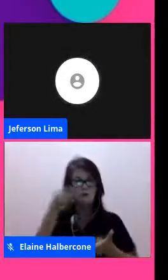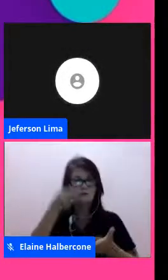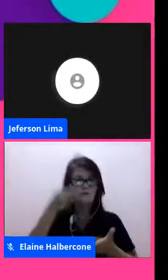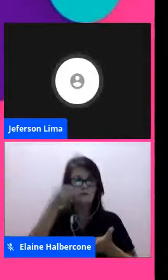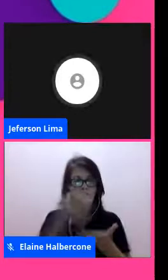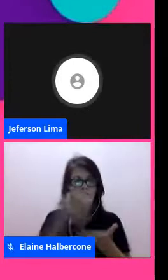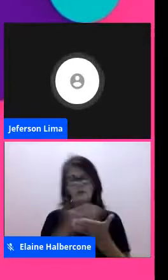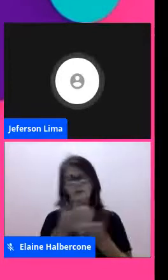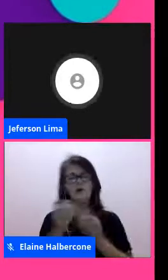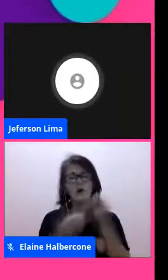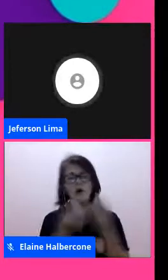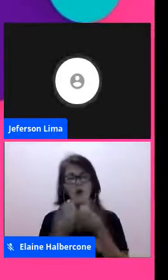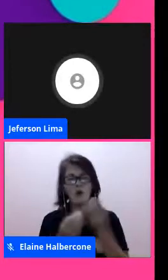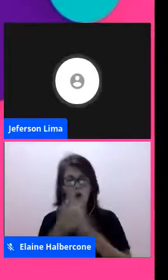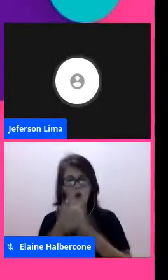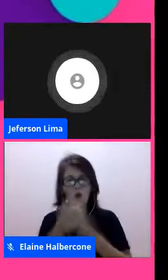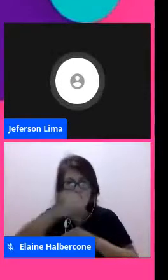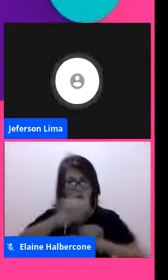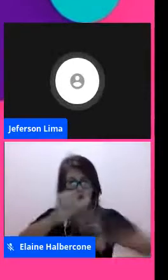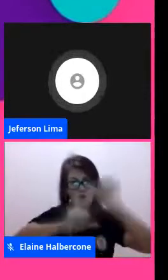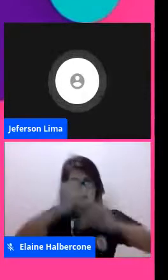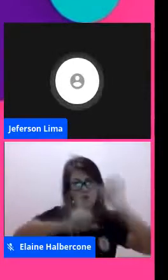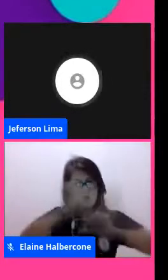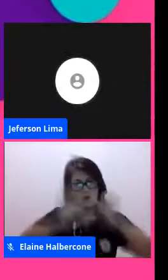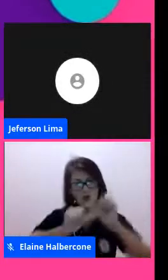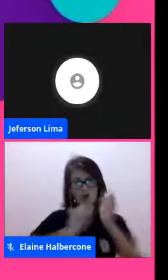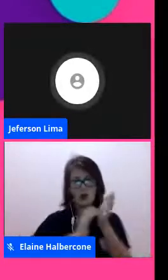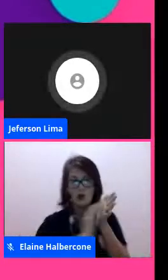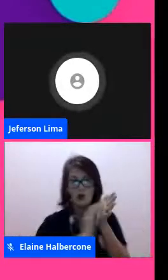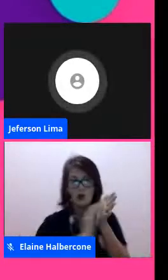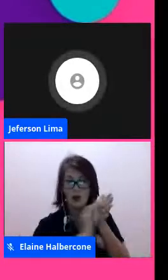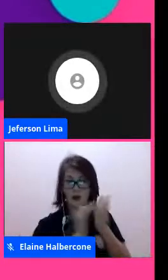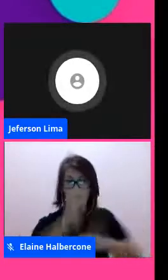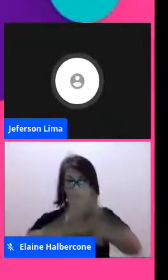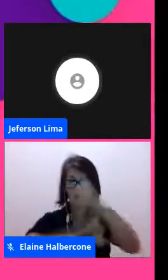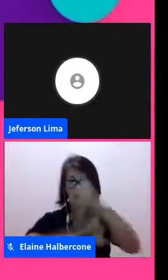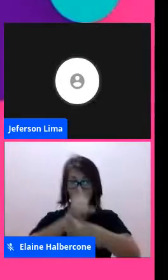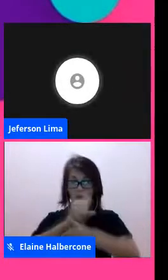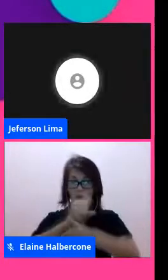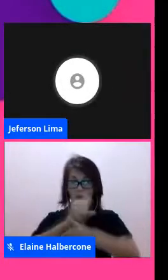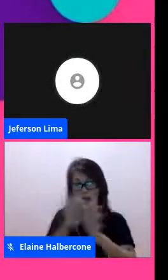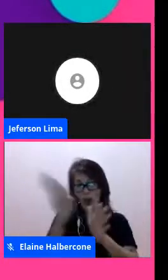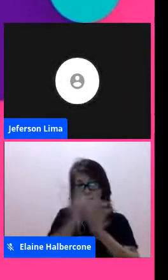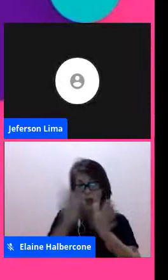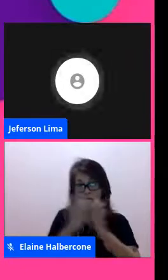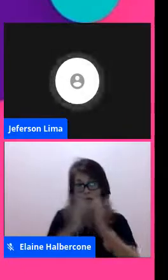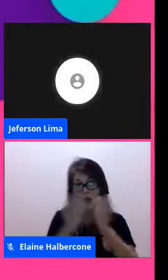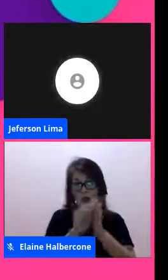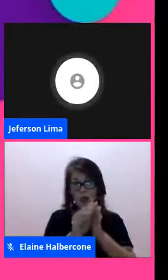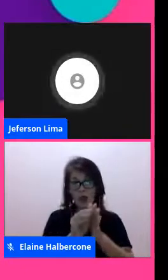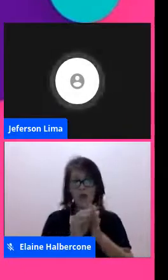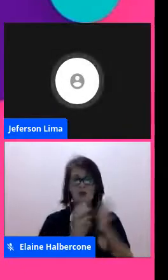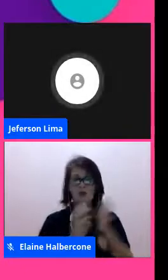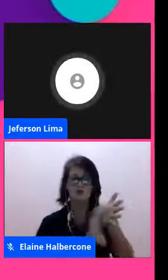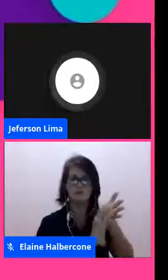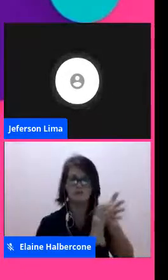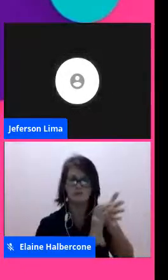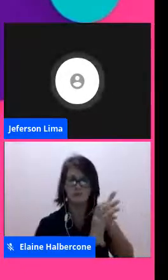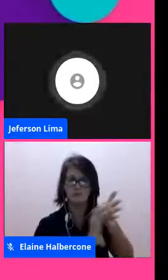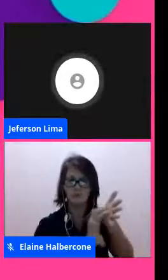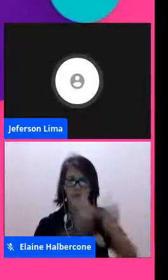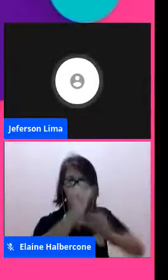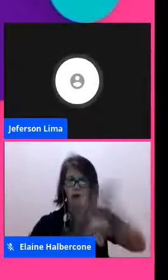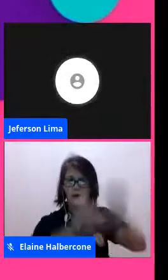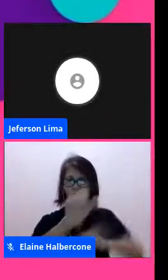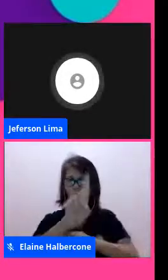seguinte: enquanto vocês modificam os dados na internet, a gente pega os dados aqui e exibe no display. Só que eu acredito que é